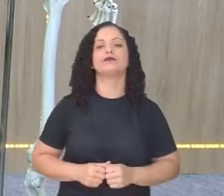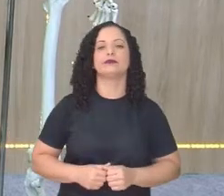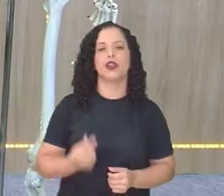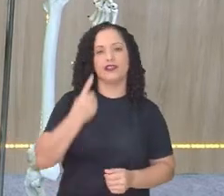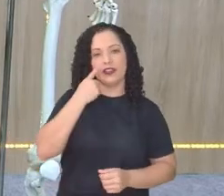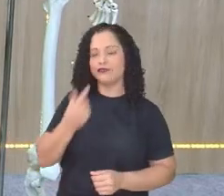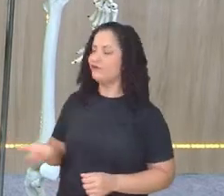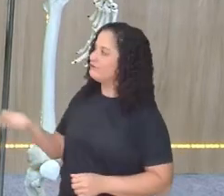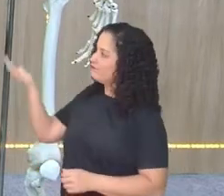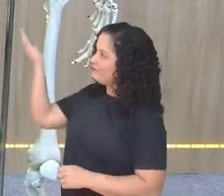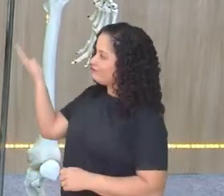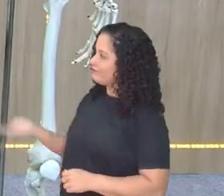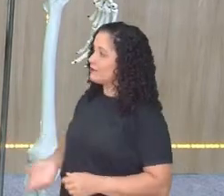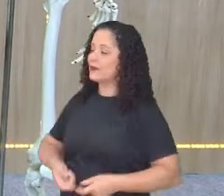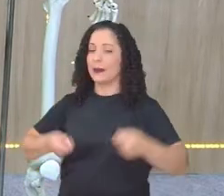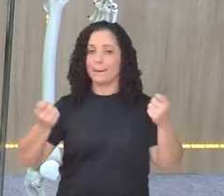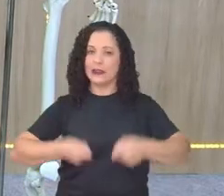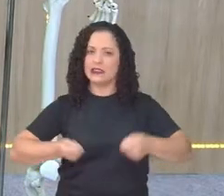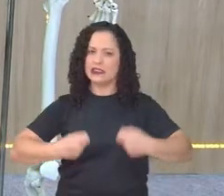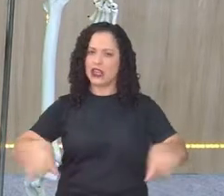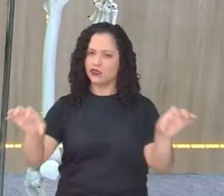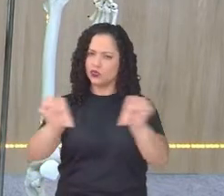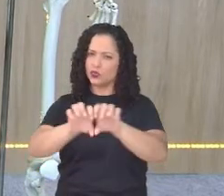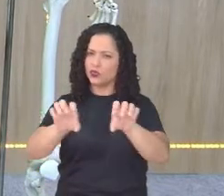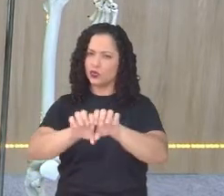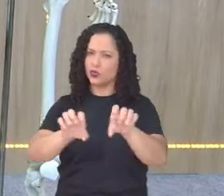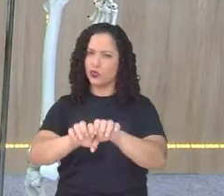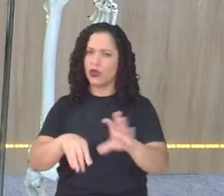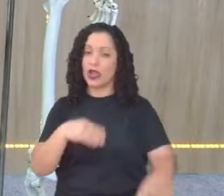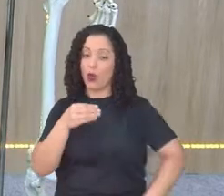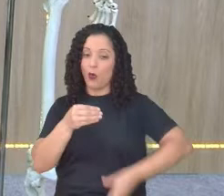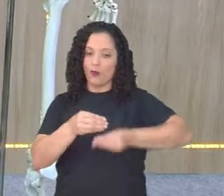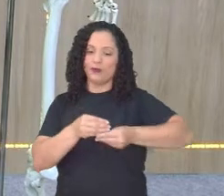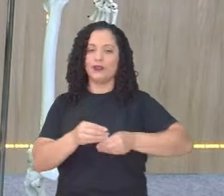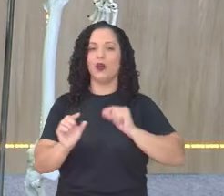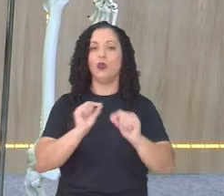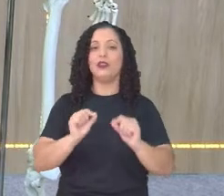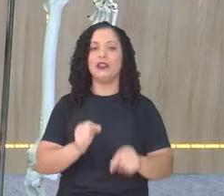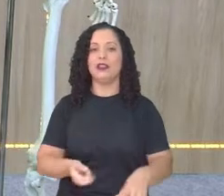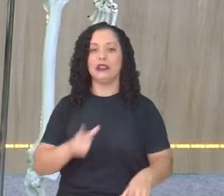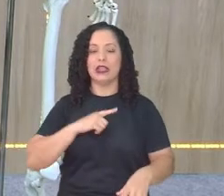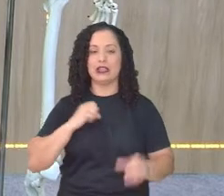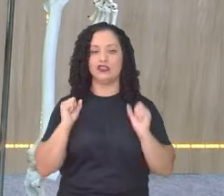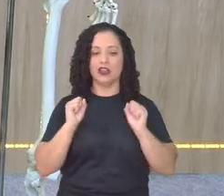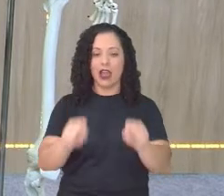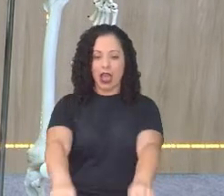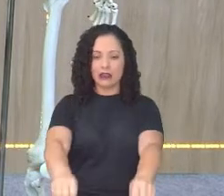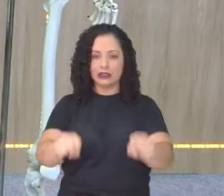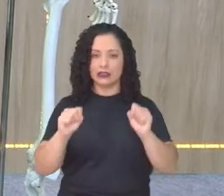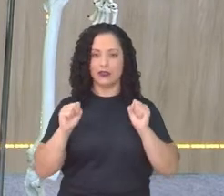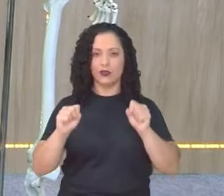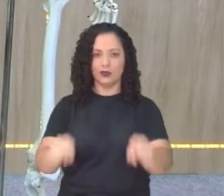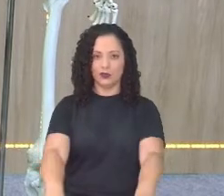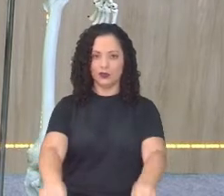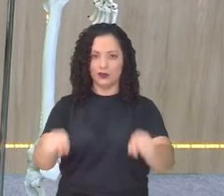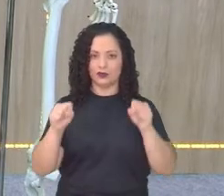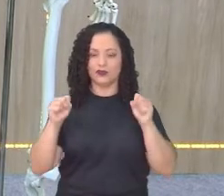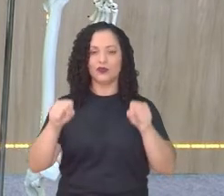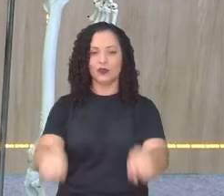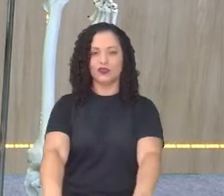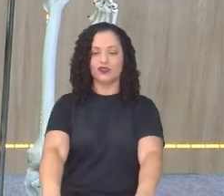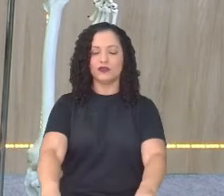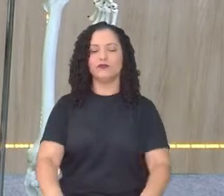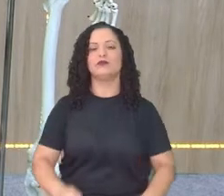esqueleto e a gente diz, é preciso ter mais estrutura. E as estruturas são as articulações que vão funcionar como verdadeiros cabos de